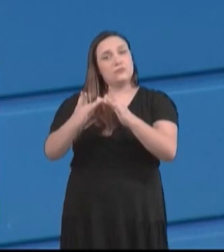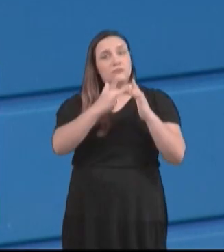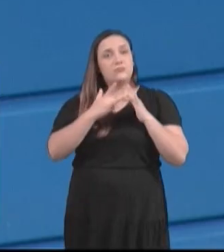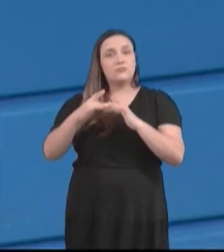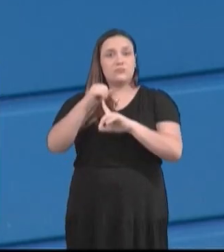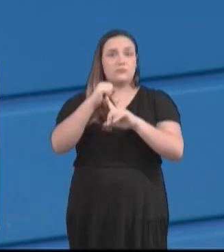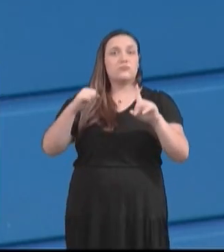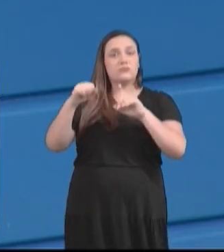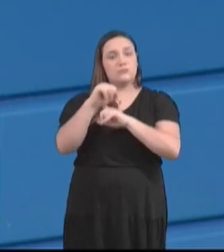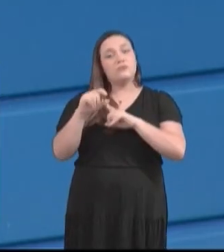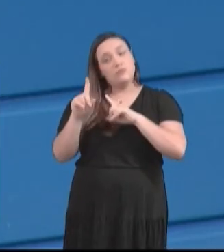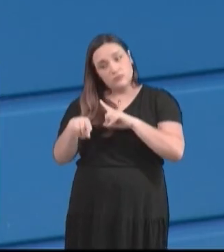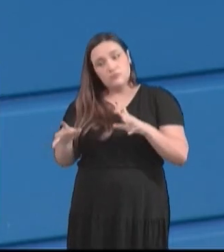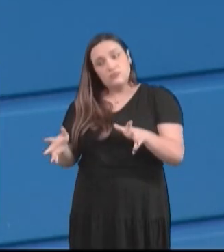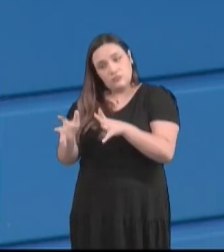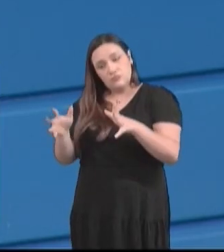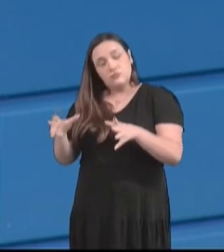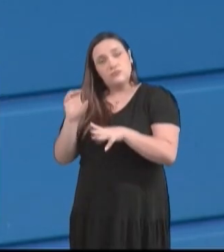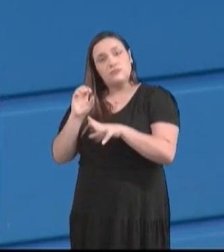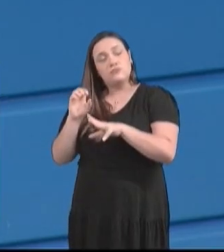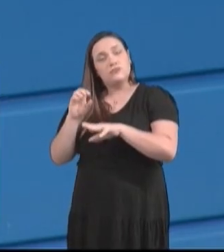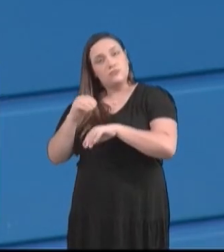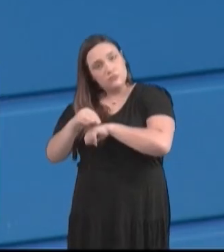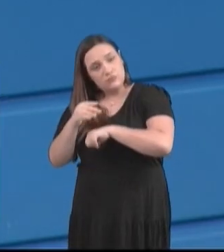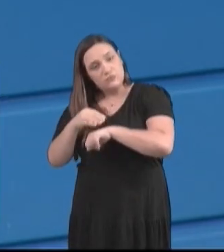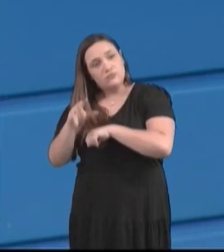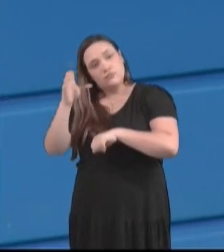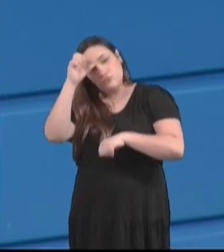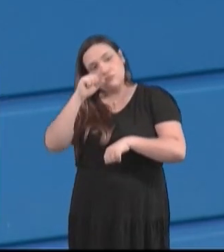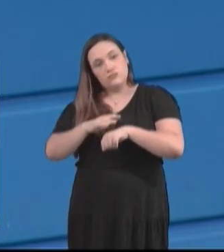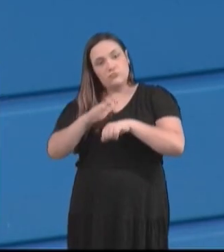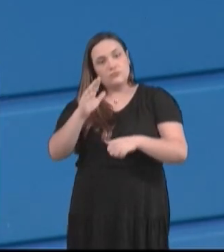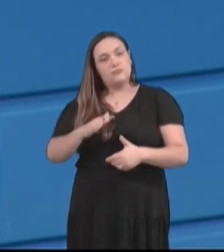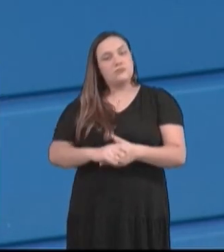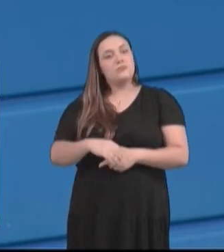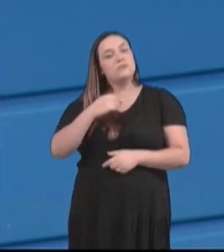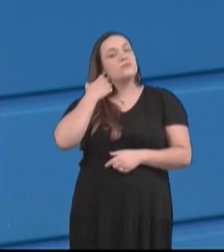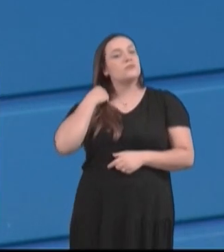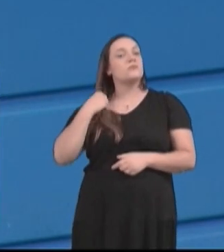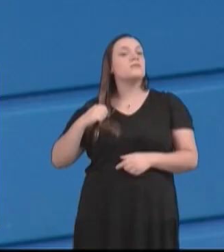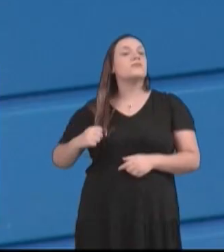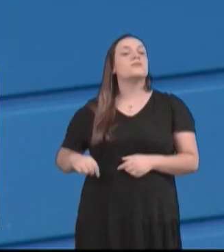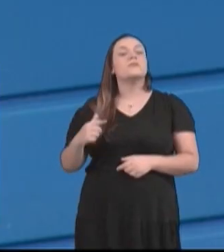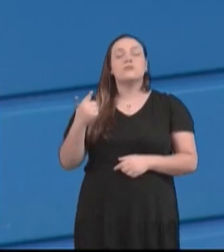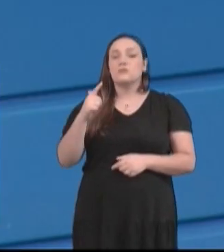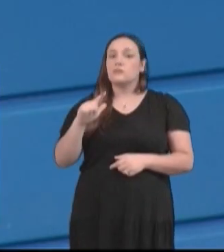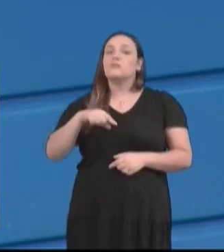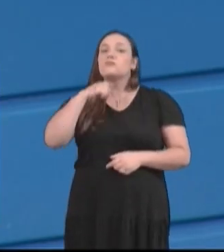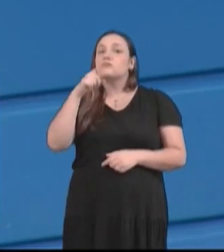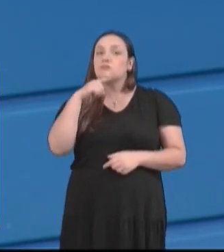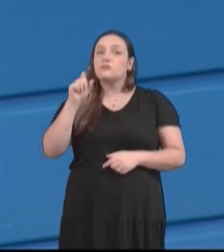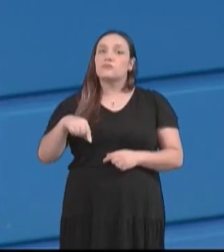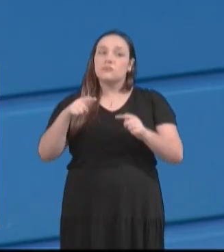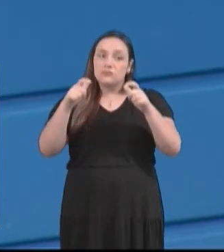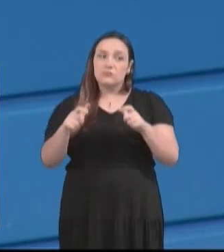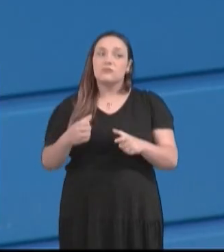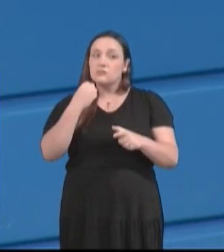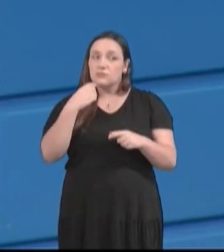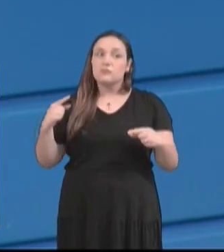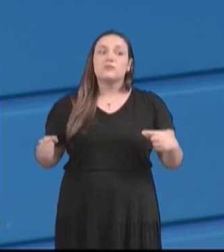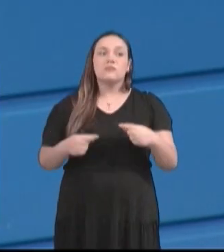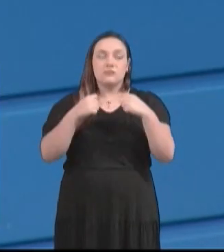para a disseminação dos mais variados conhecimentos. Assim, não há dúvida de que é o ambiente adequado para